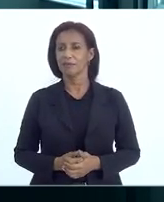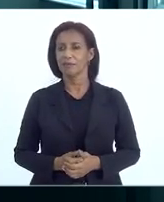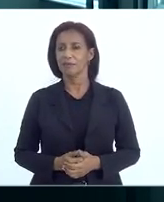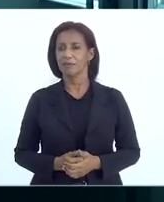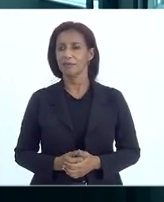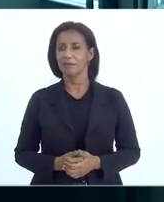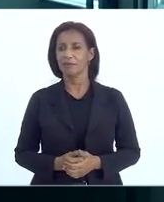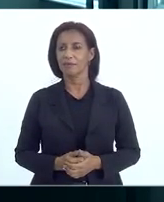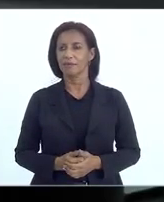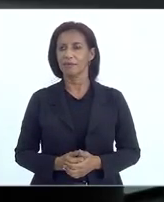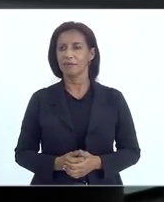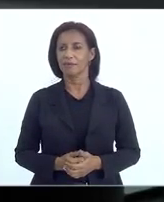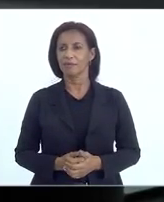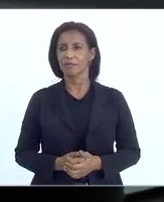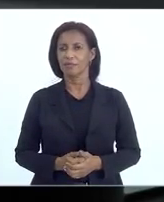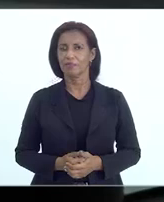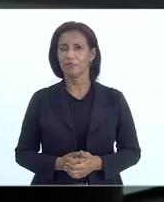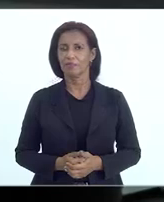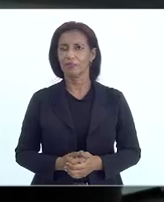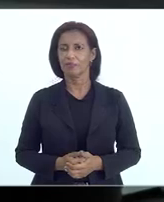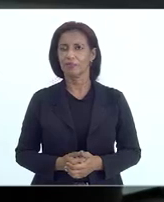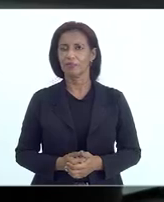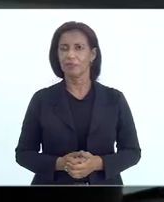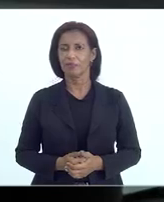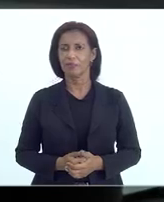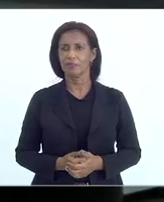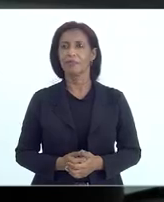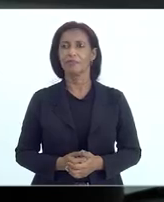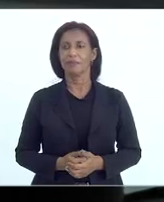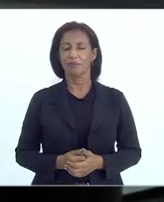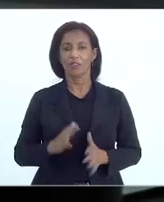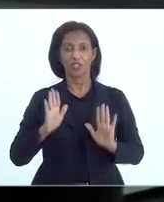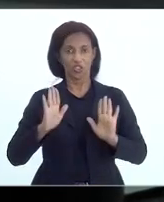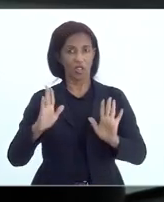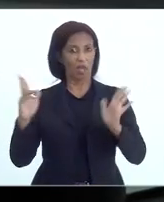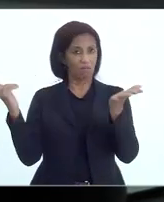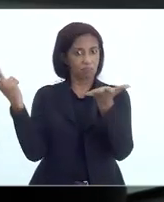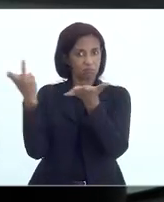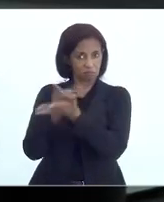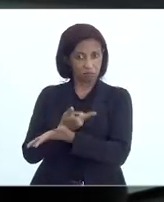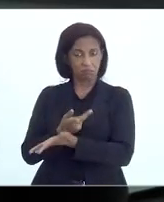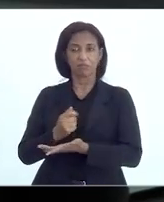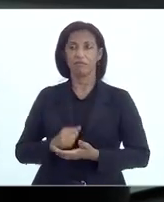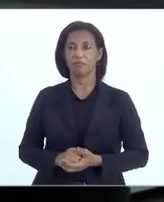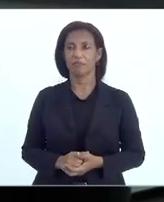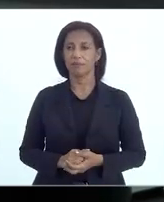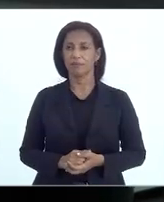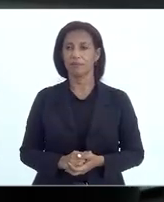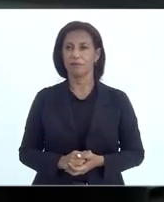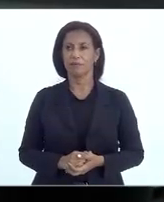e pronto bom então o que que aconteceu já ouvi